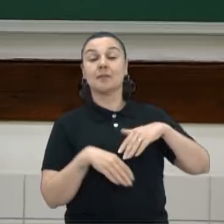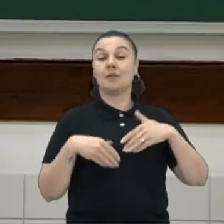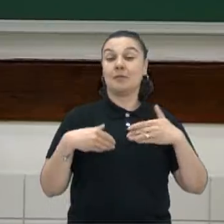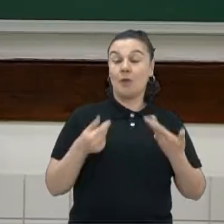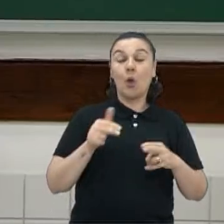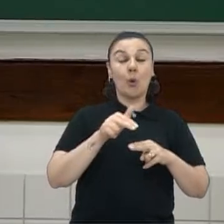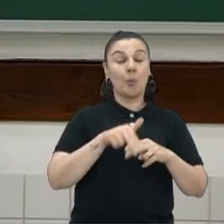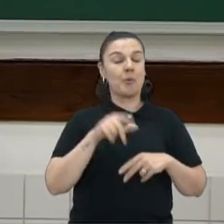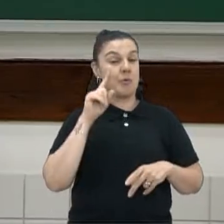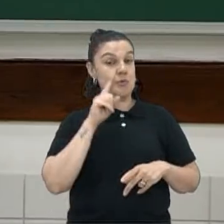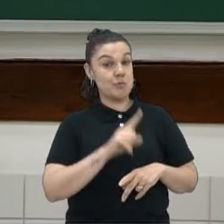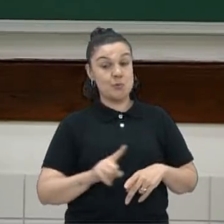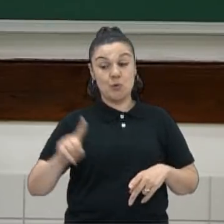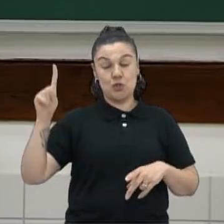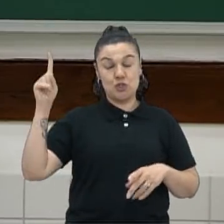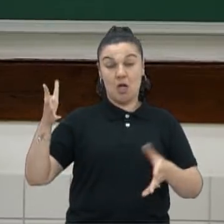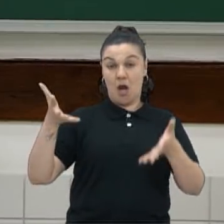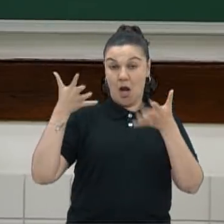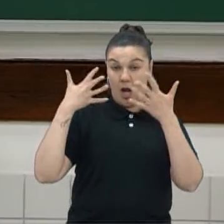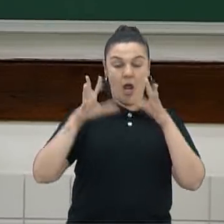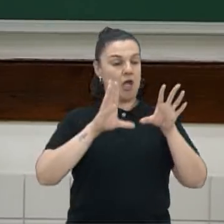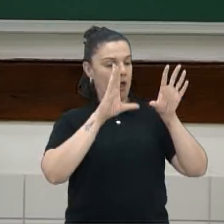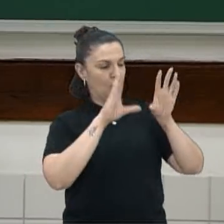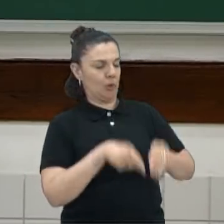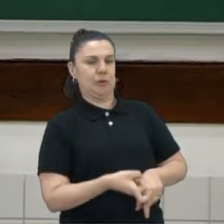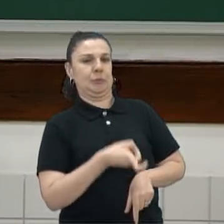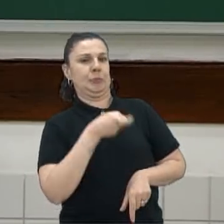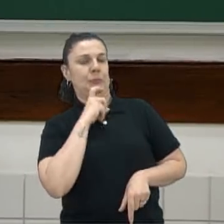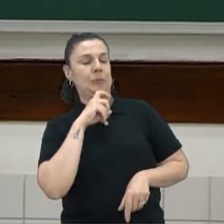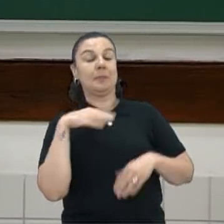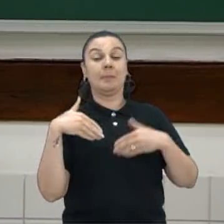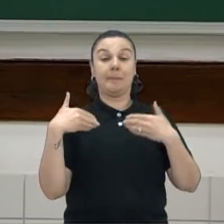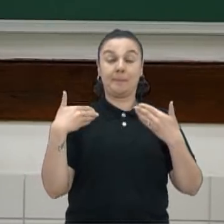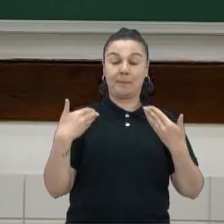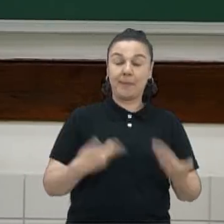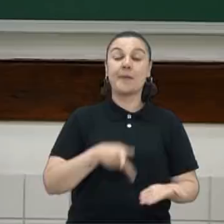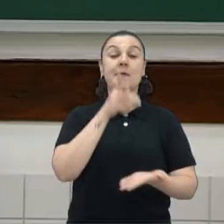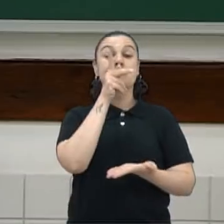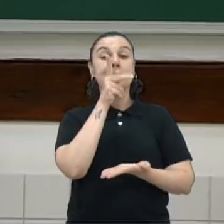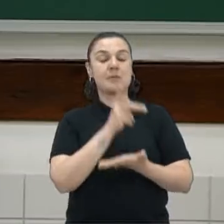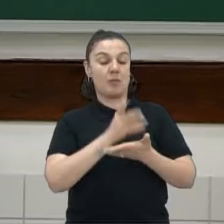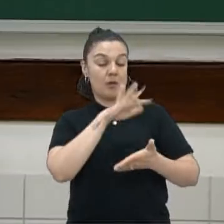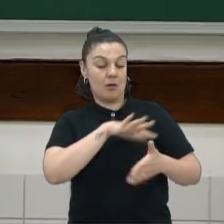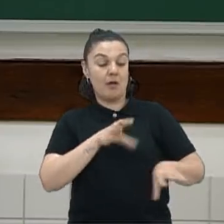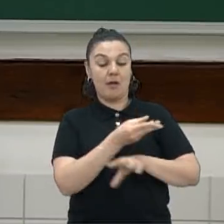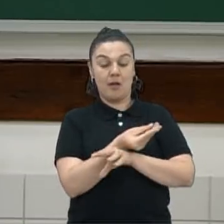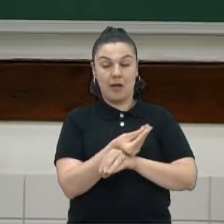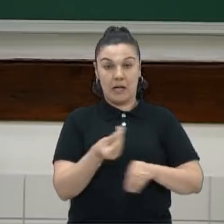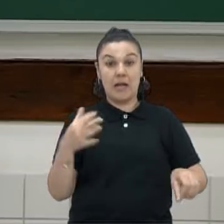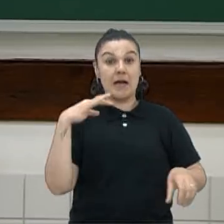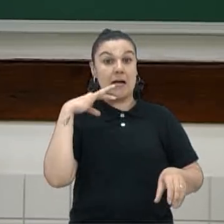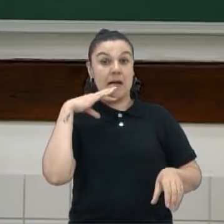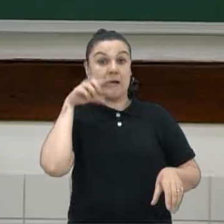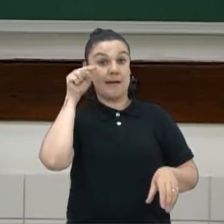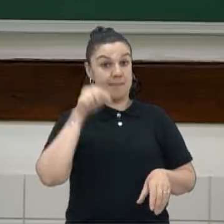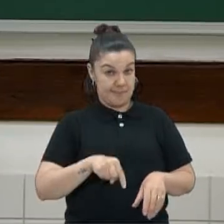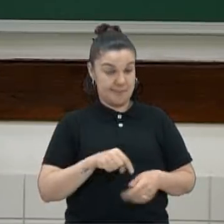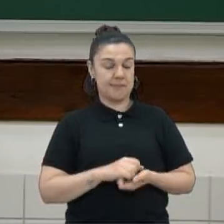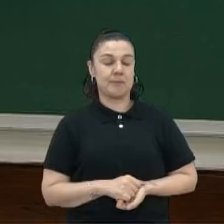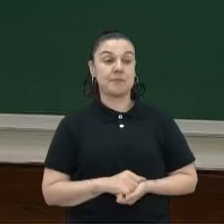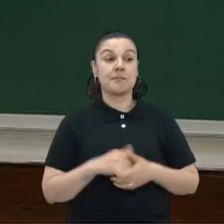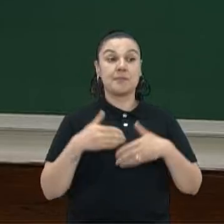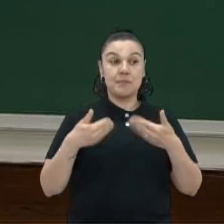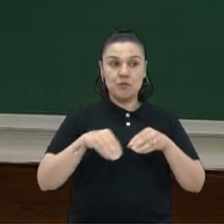dia faz muito calor e à noite faz muito frio. Lembrando que isso vai acontecer em desertos quentes.